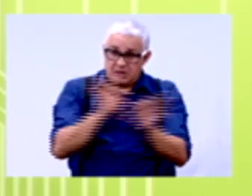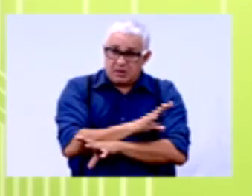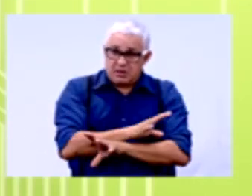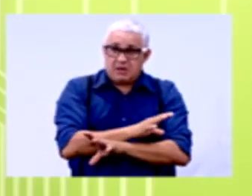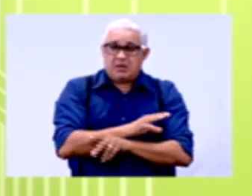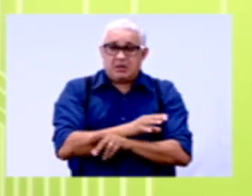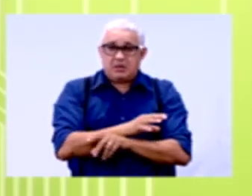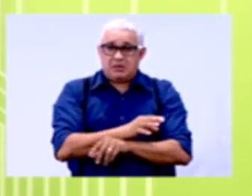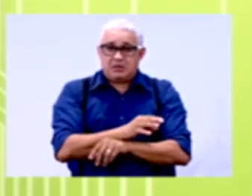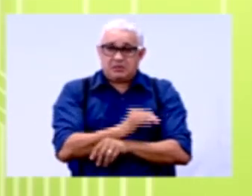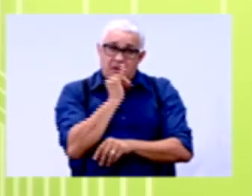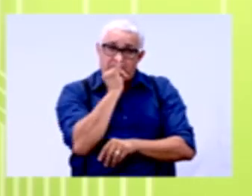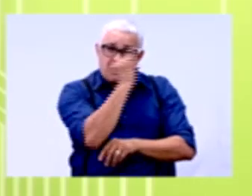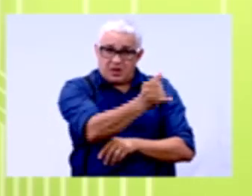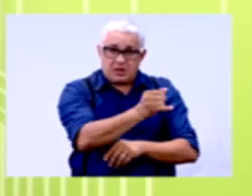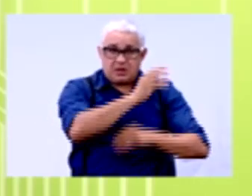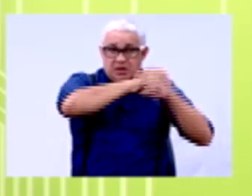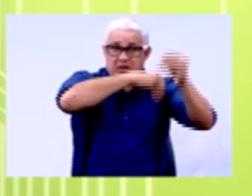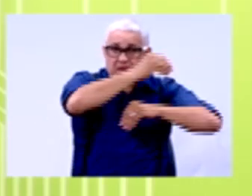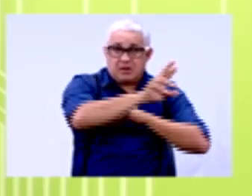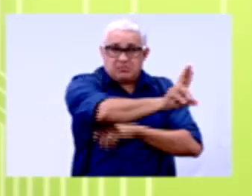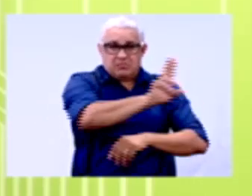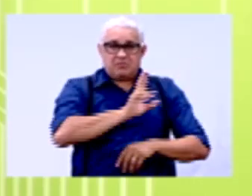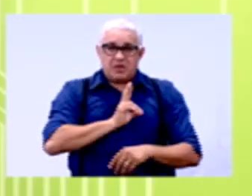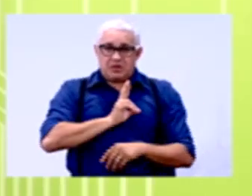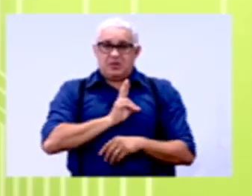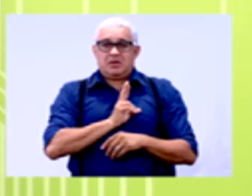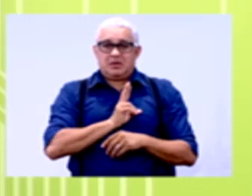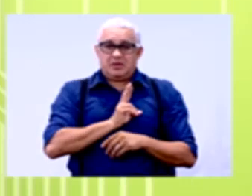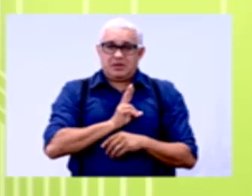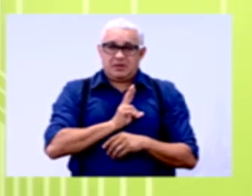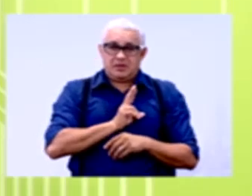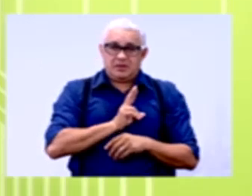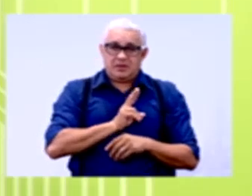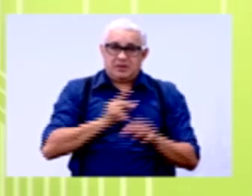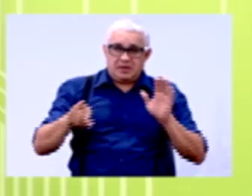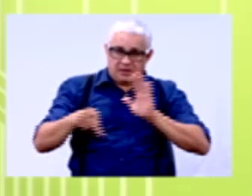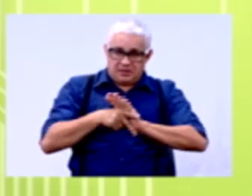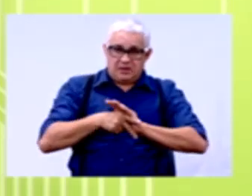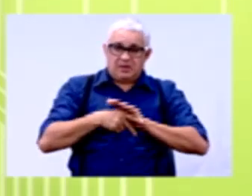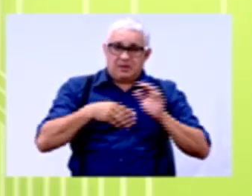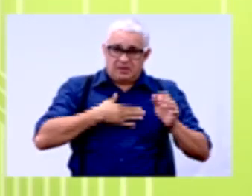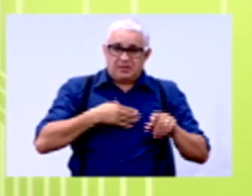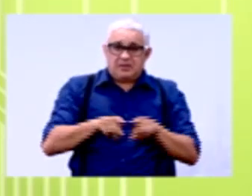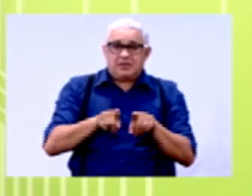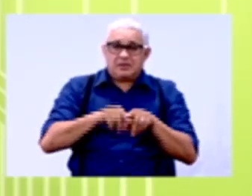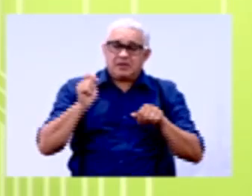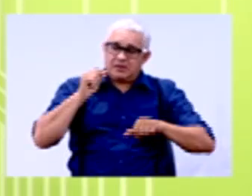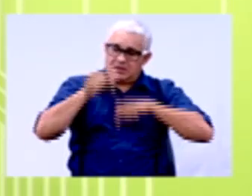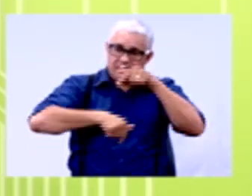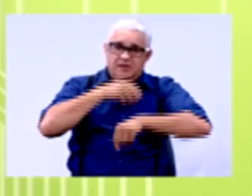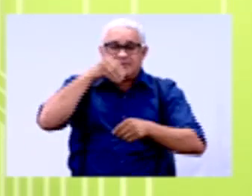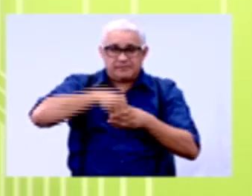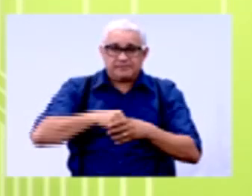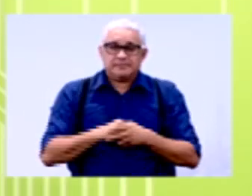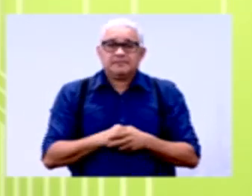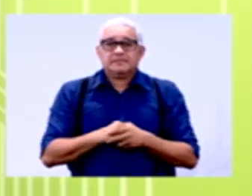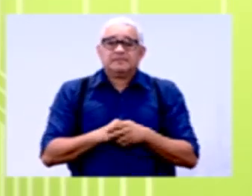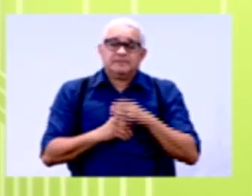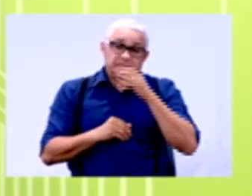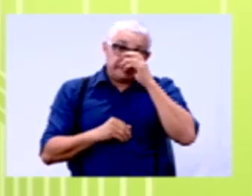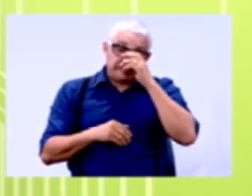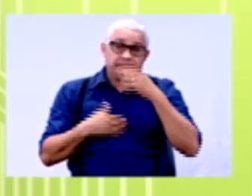uma informação, processar e devolver para dentro da sua aplicação e você poder trabalhar com esses dados dentro dela, né?